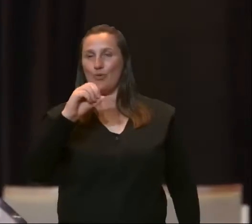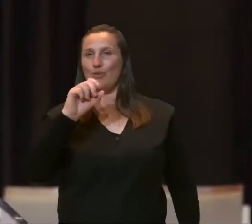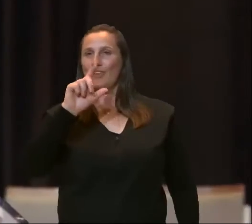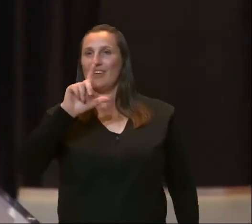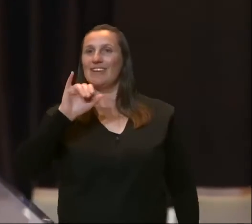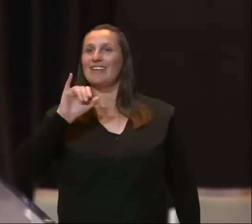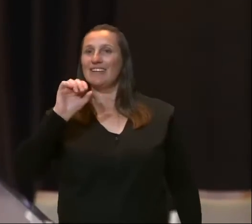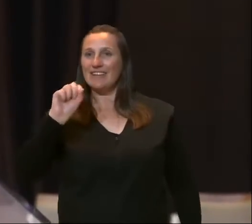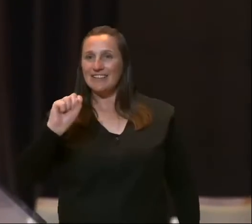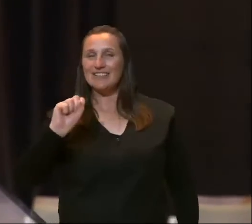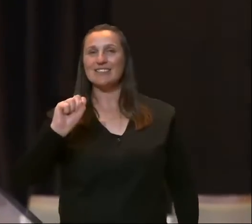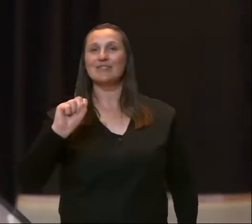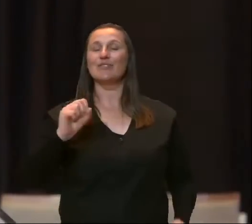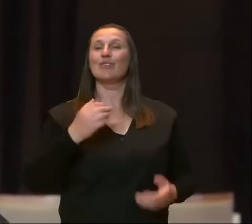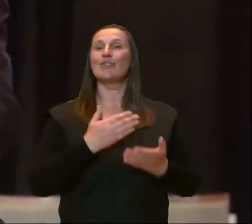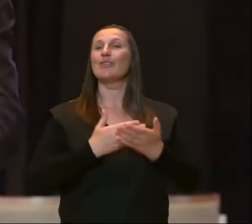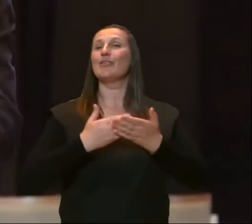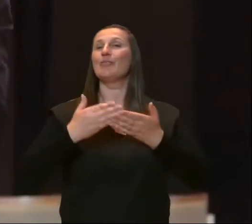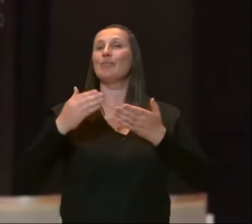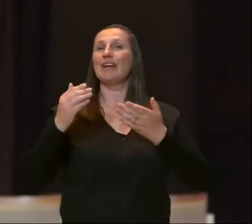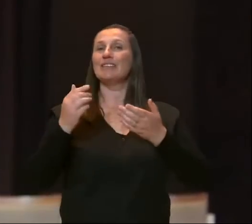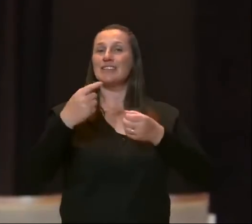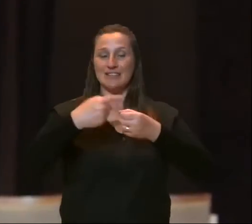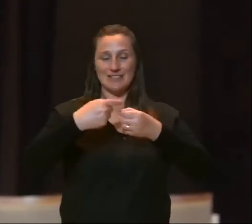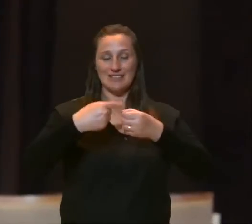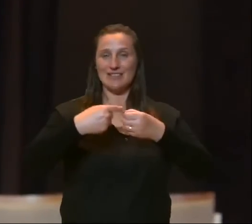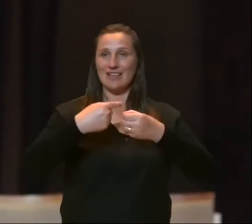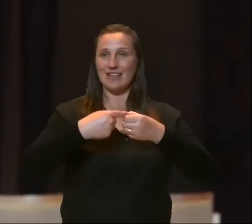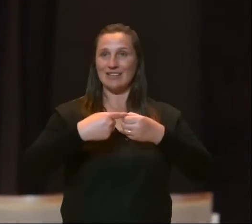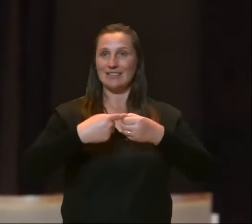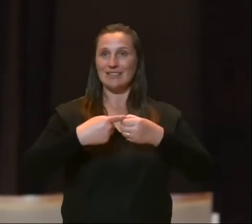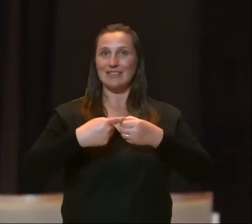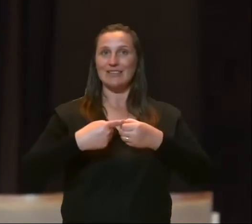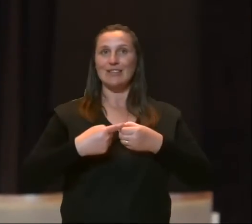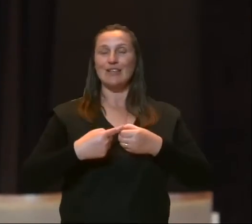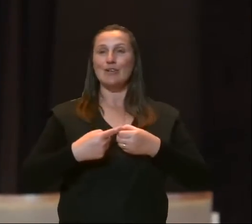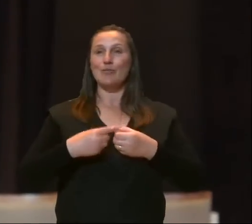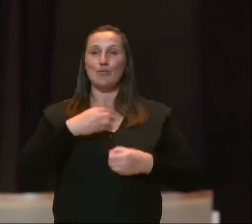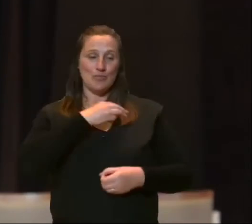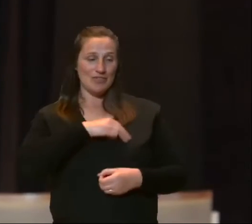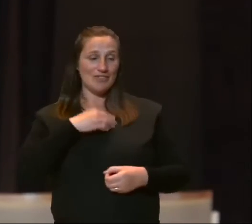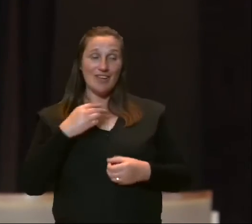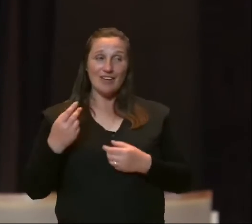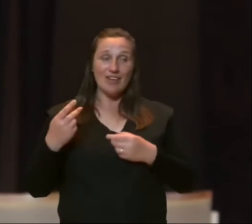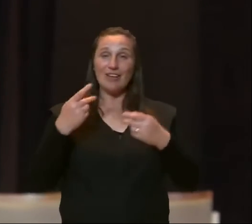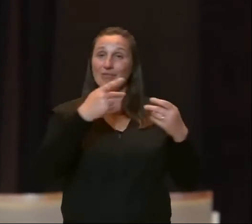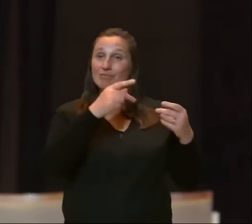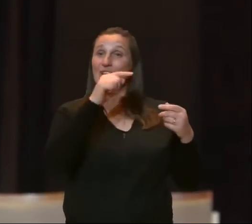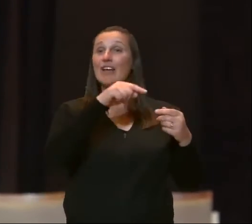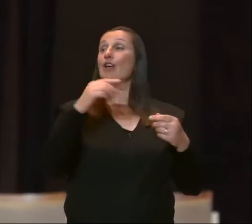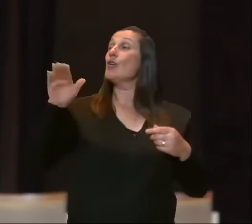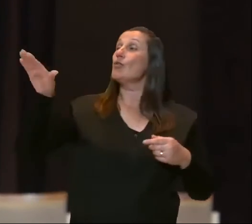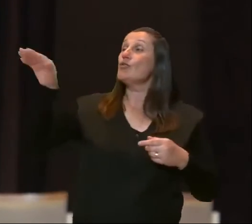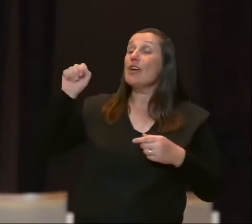Surge uma possibilidade, uma vaga, a agência missionária está procurando alguém, e chega para ele esse